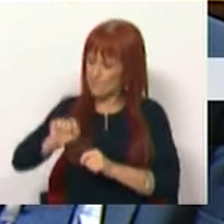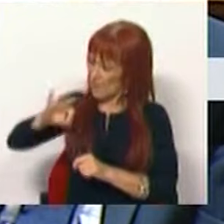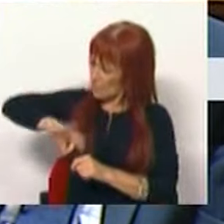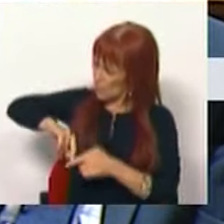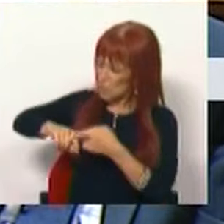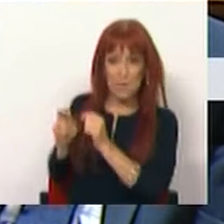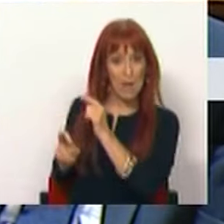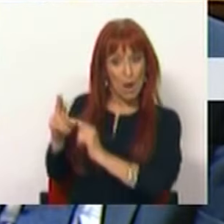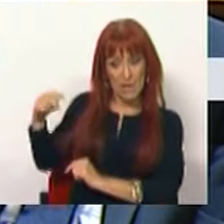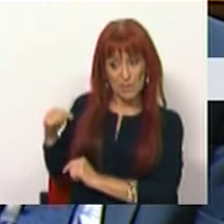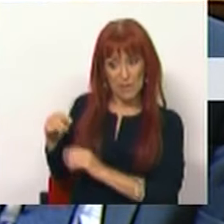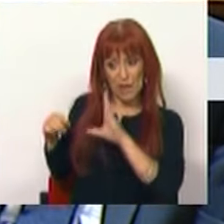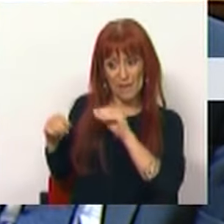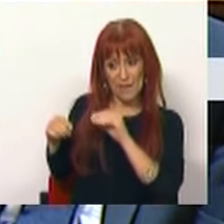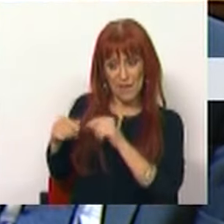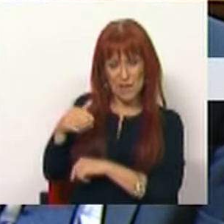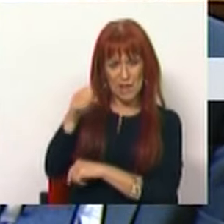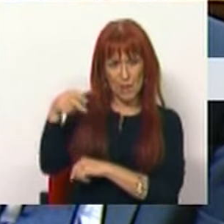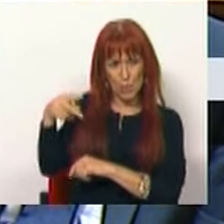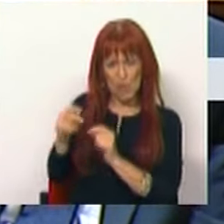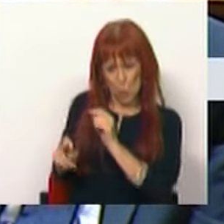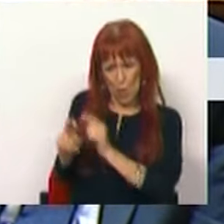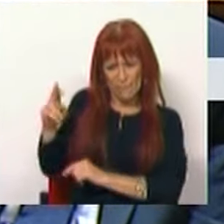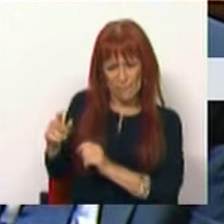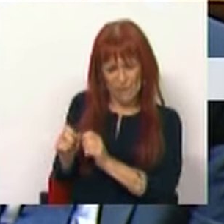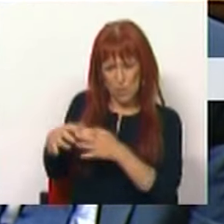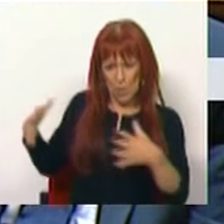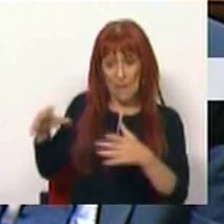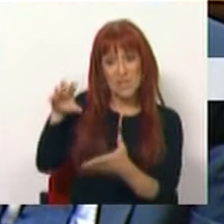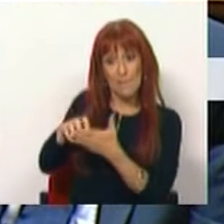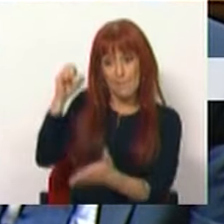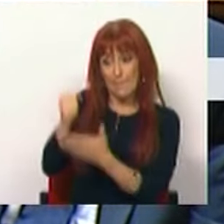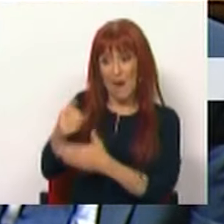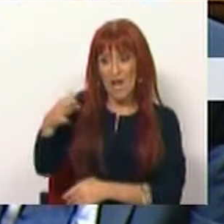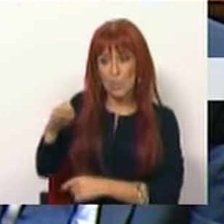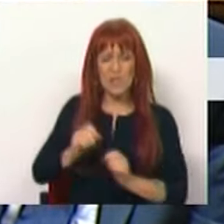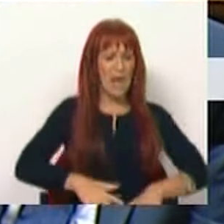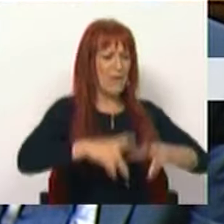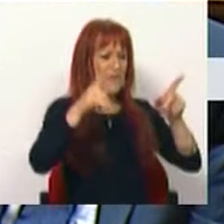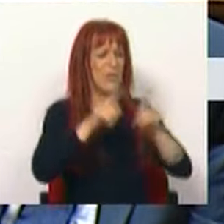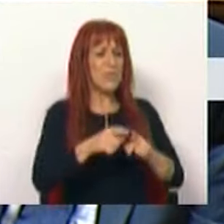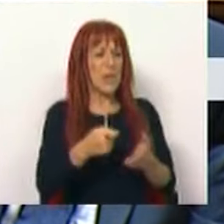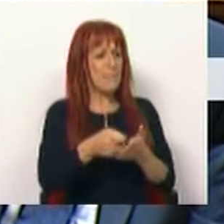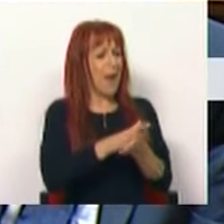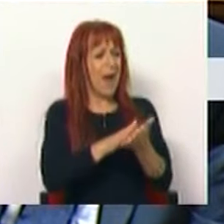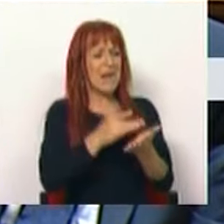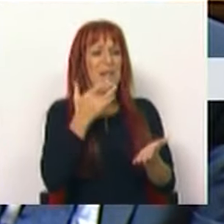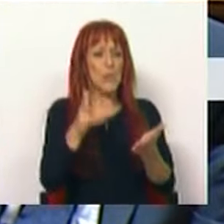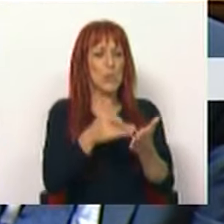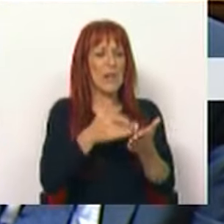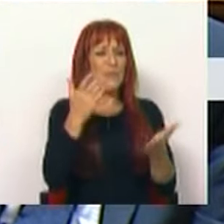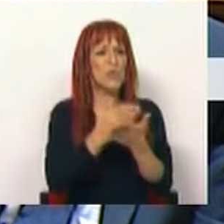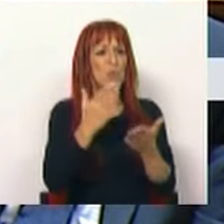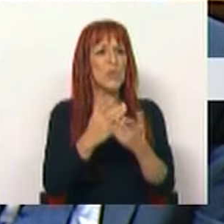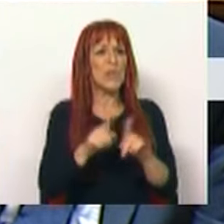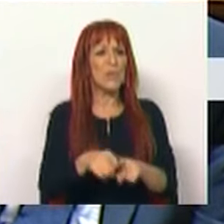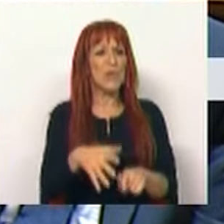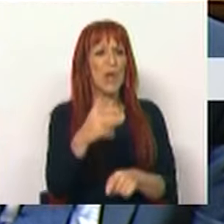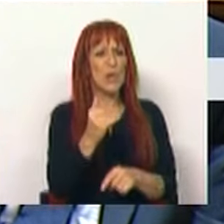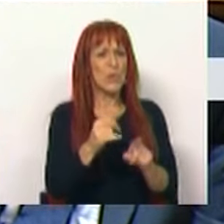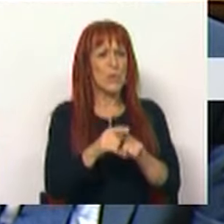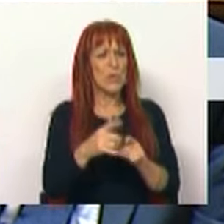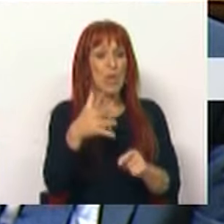pensões aumentos mínimos de 10 e 6 euros, um avanço com a marca do PCP. Avanço também na gratuidade dos manuais escolares nos 12